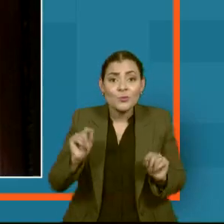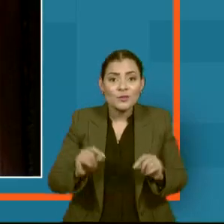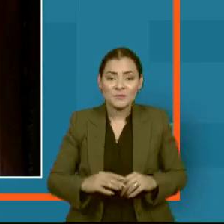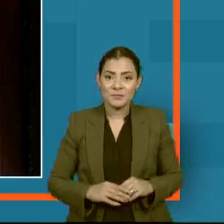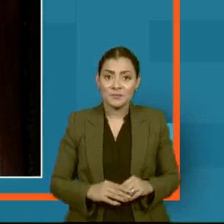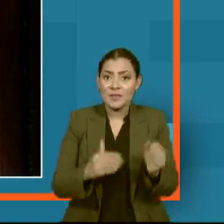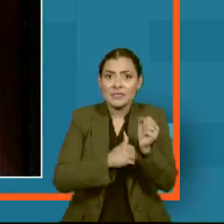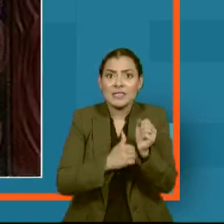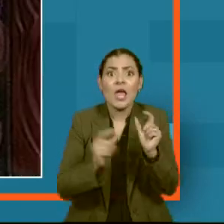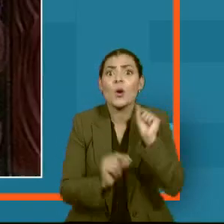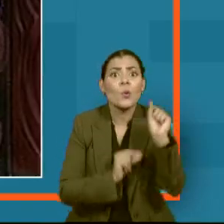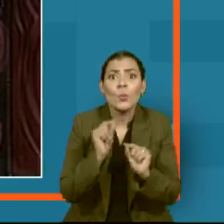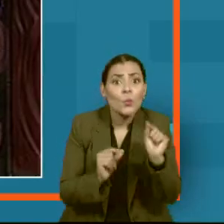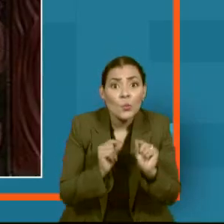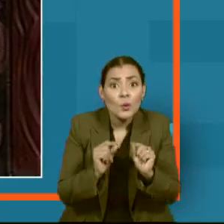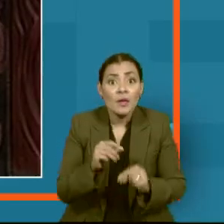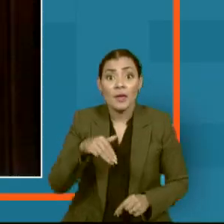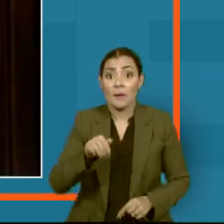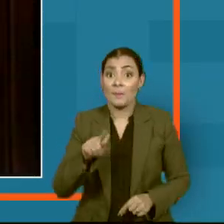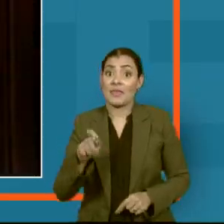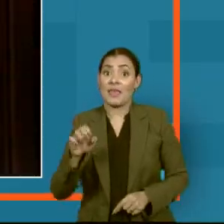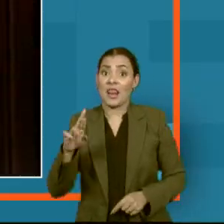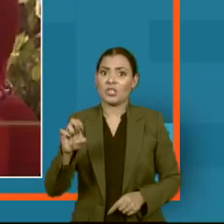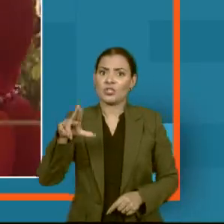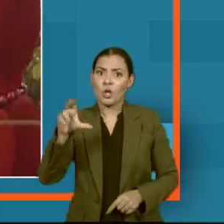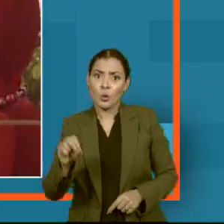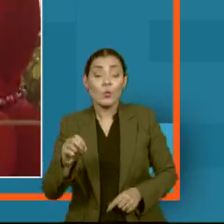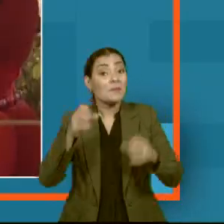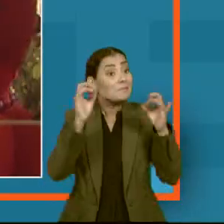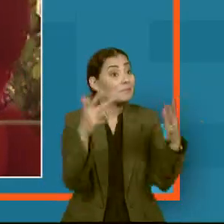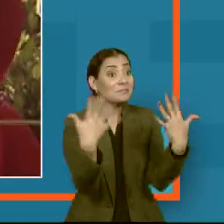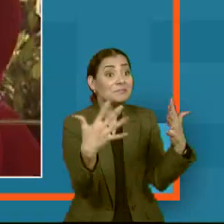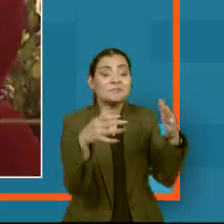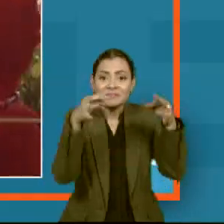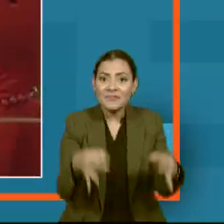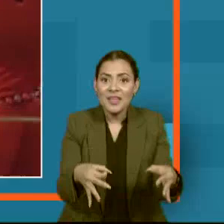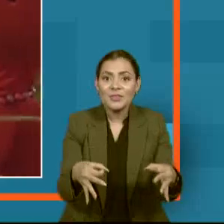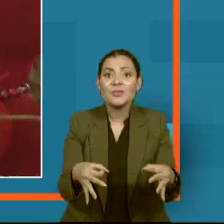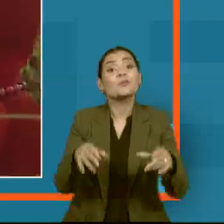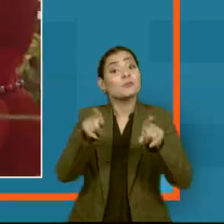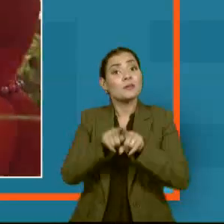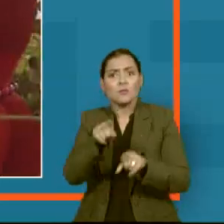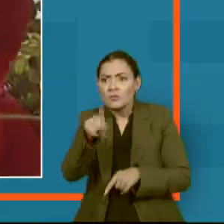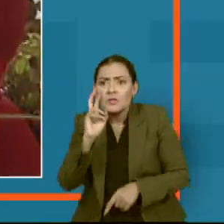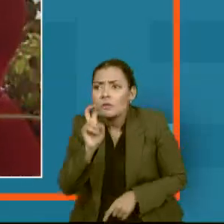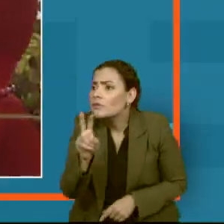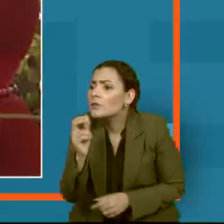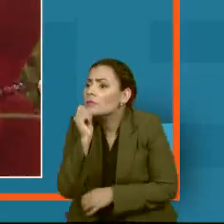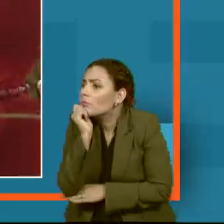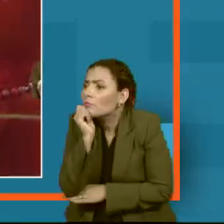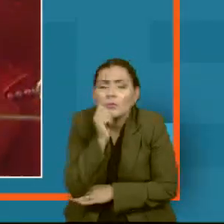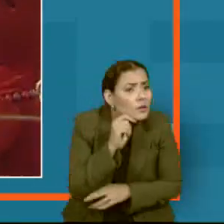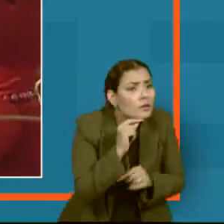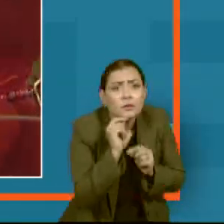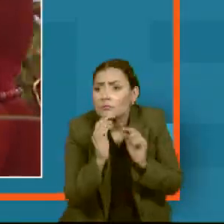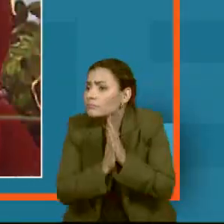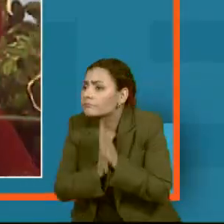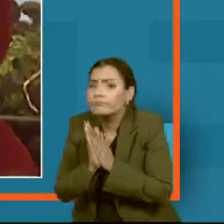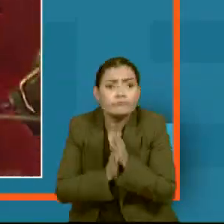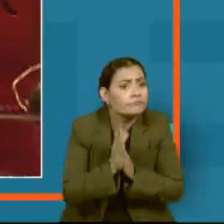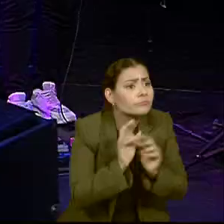A sonha de hoje é Michelangelo, muito bem. Vocês viram a Zaque Zaque por aí? Não, eu não vi não. Você viu, menina?